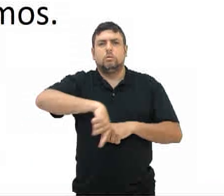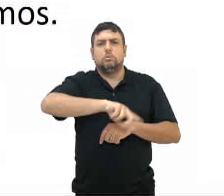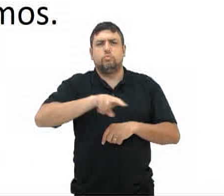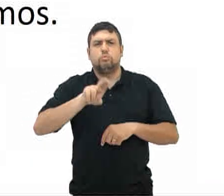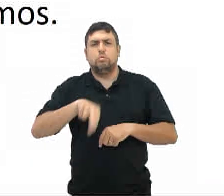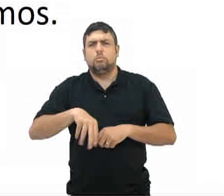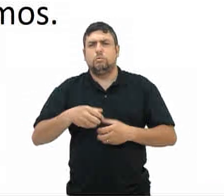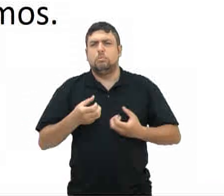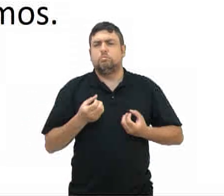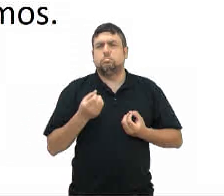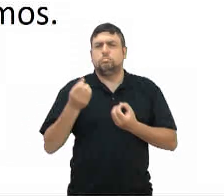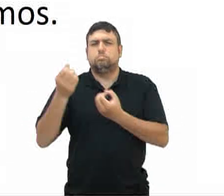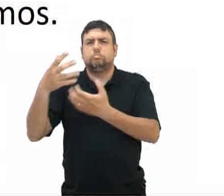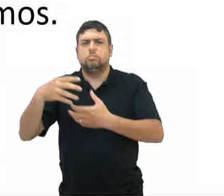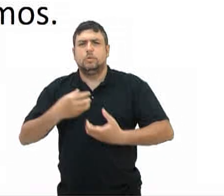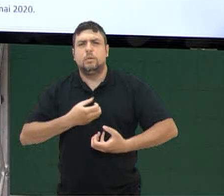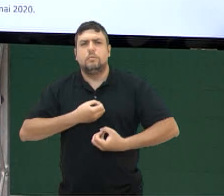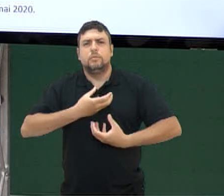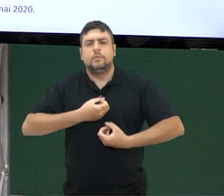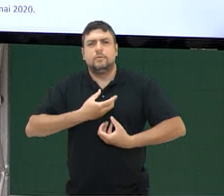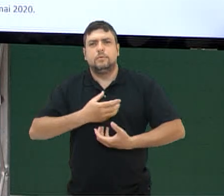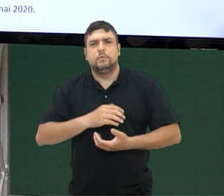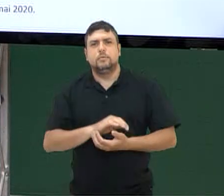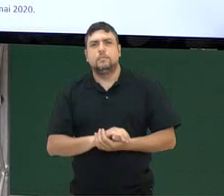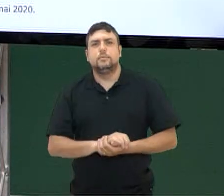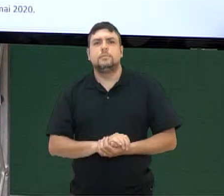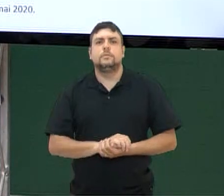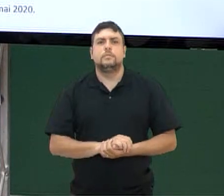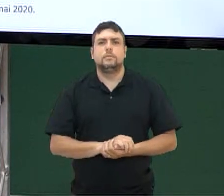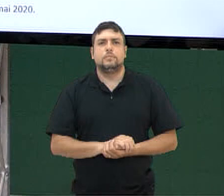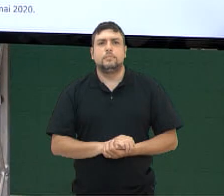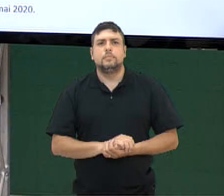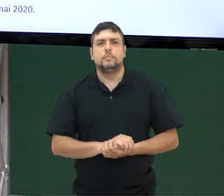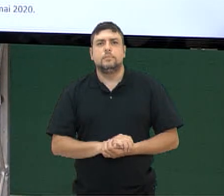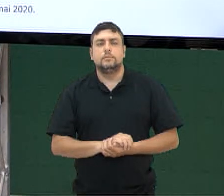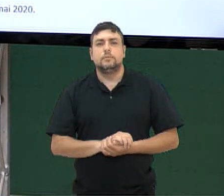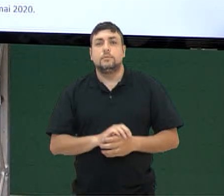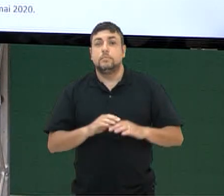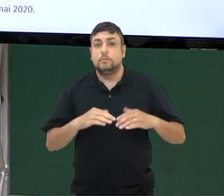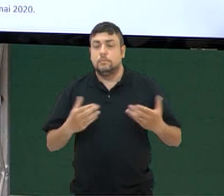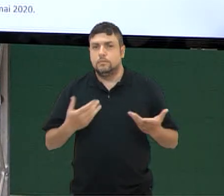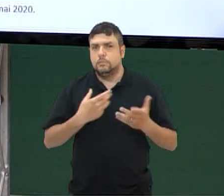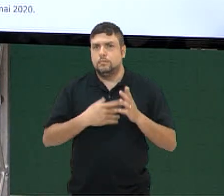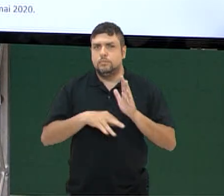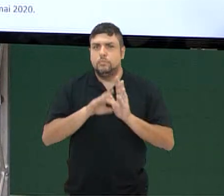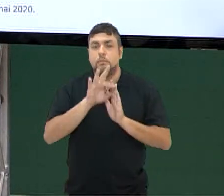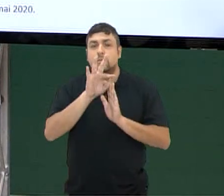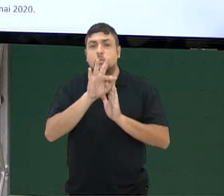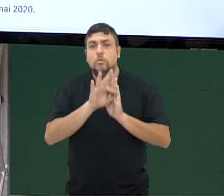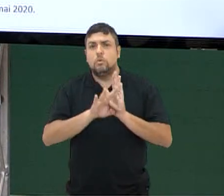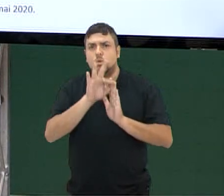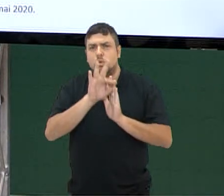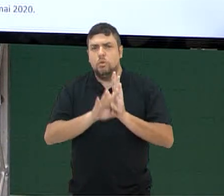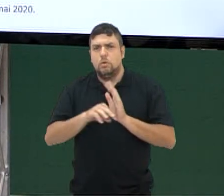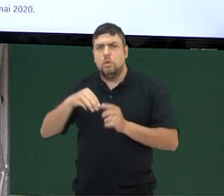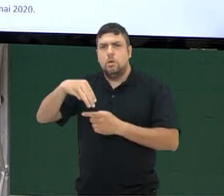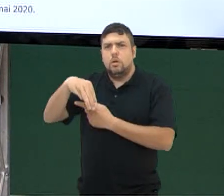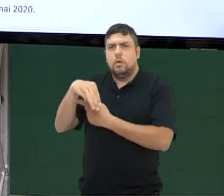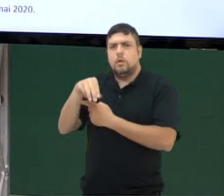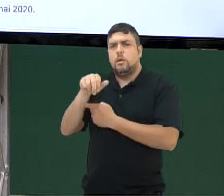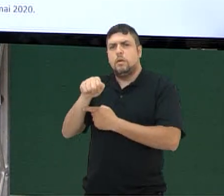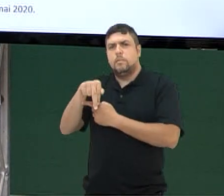de poesia. Bom, obviamente são só alguns fragmentos. Esse é do Manifesto Pau-Brasil, do Oswald de